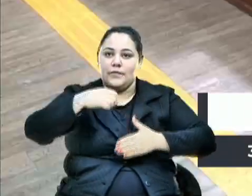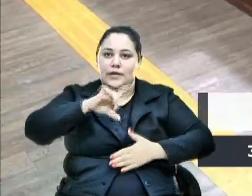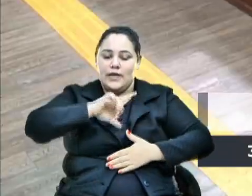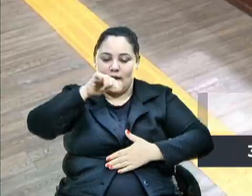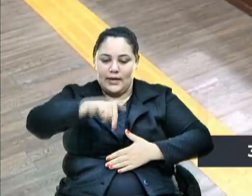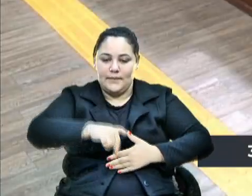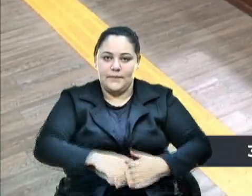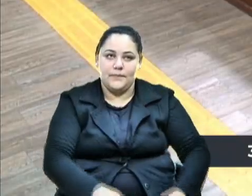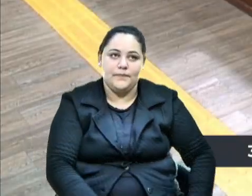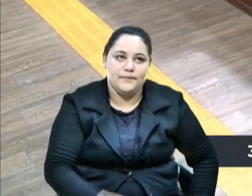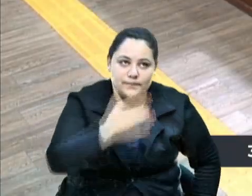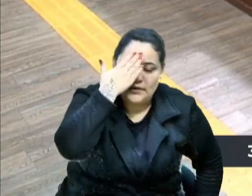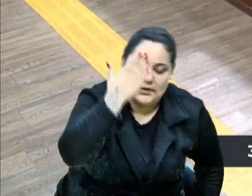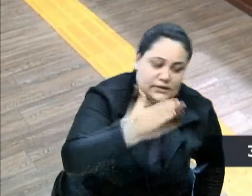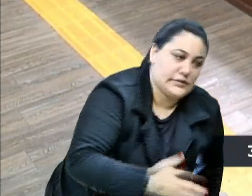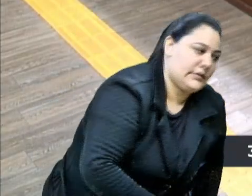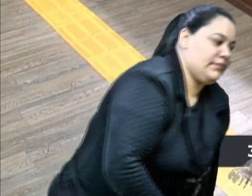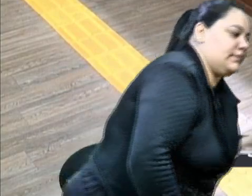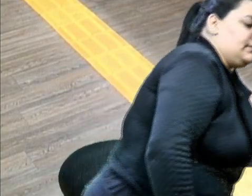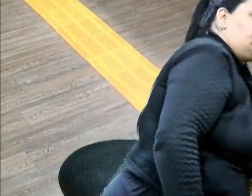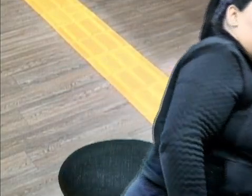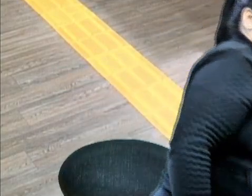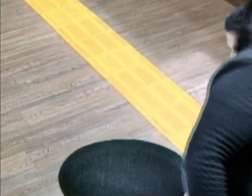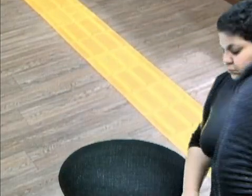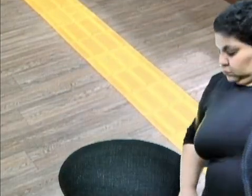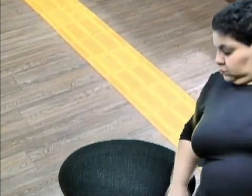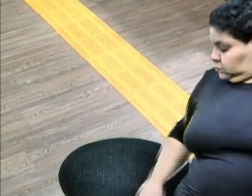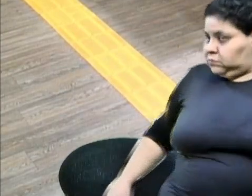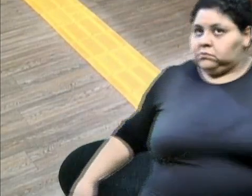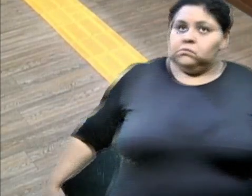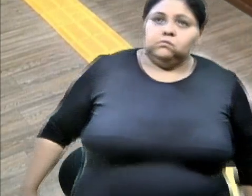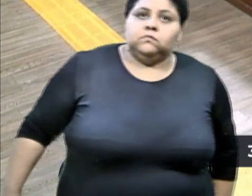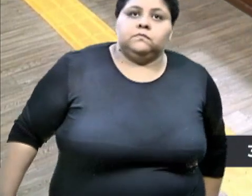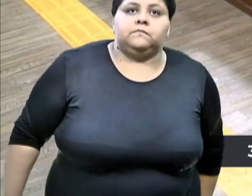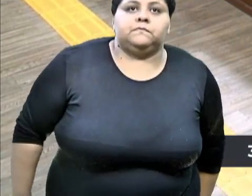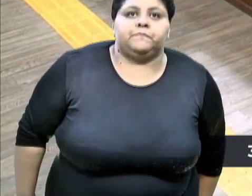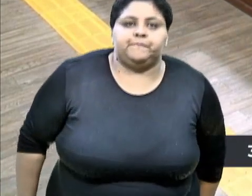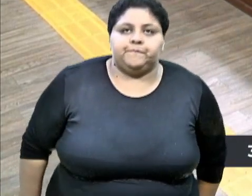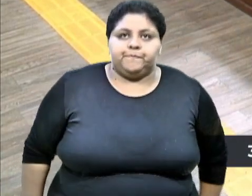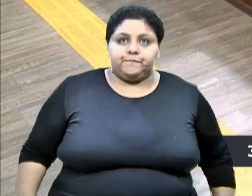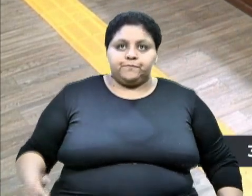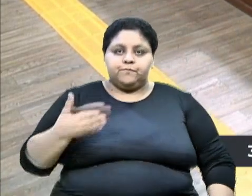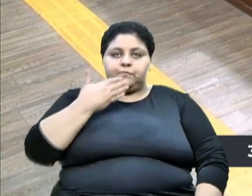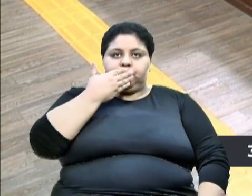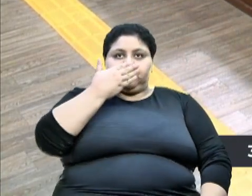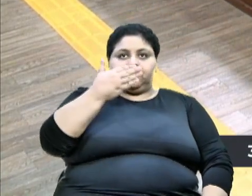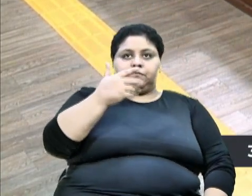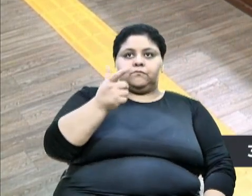Obrigado. Solicito a declaração de líder, meu líder Camires.